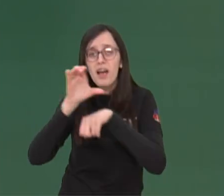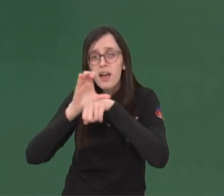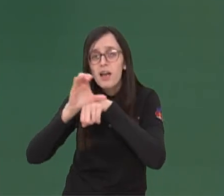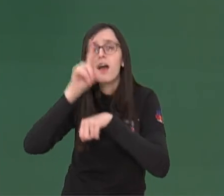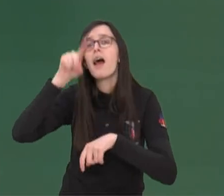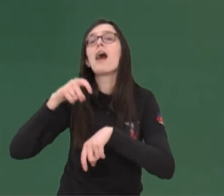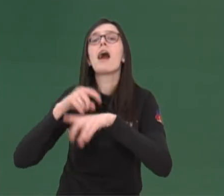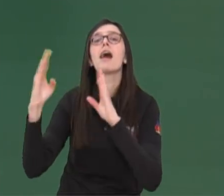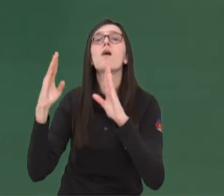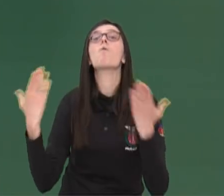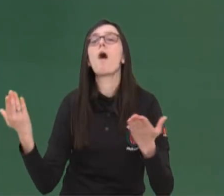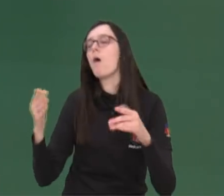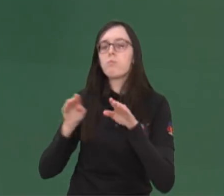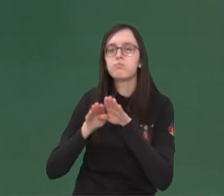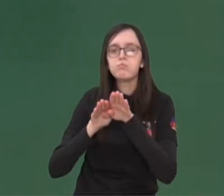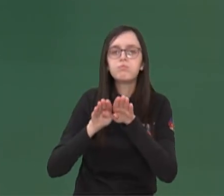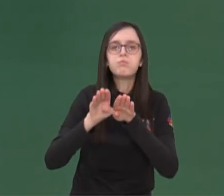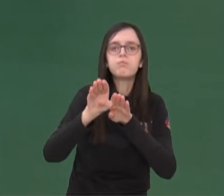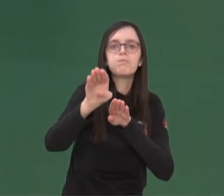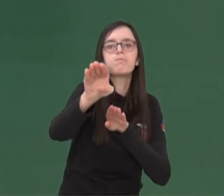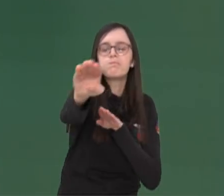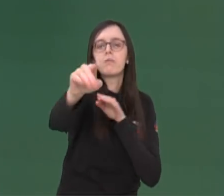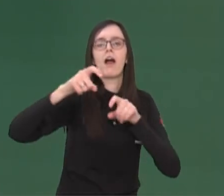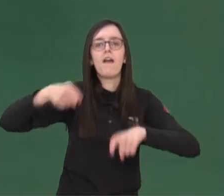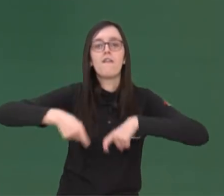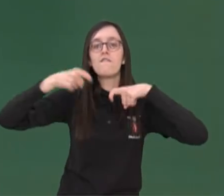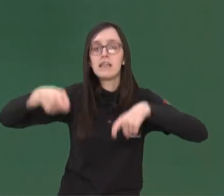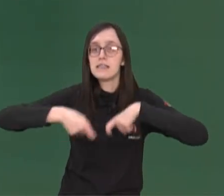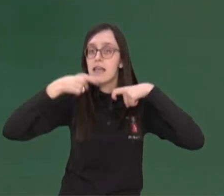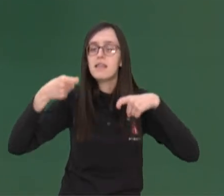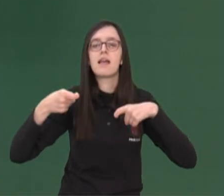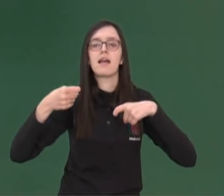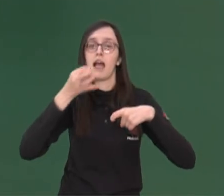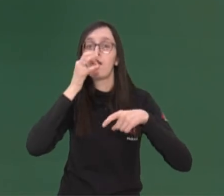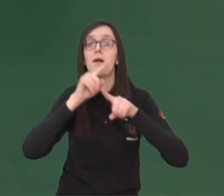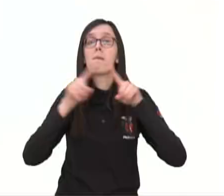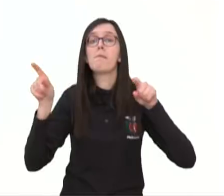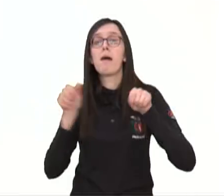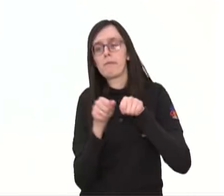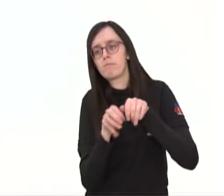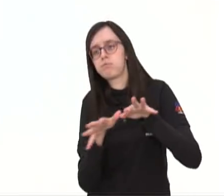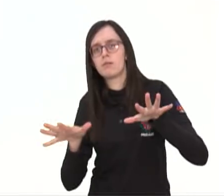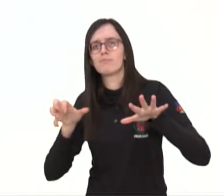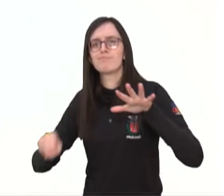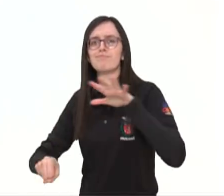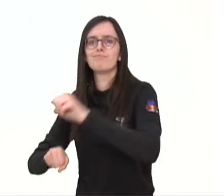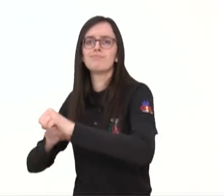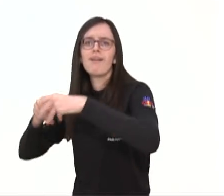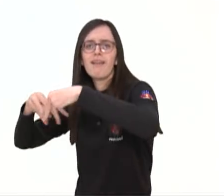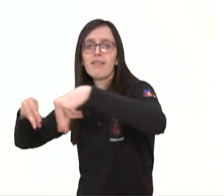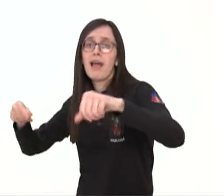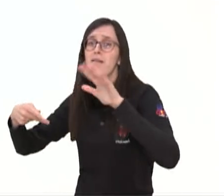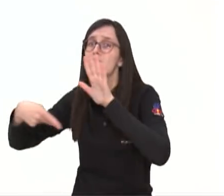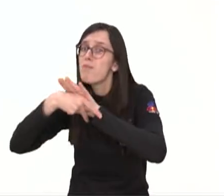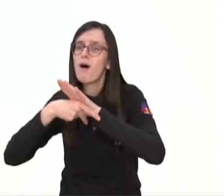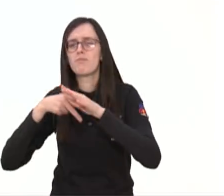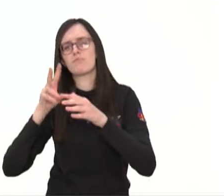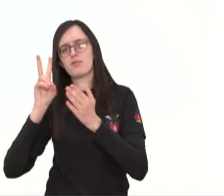feita no momento de avanço das fazendas sobre as terras indígenas. E ainda mais, alguns ainda defendiam